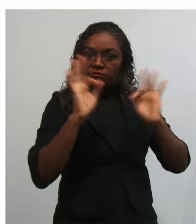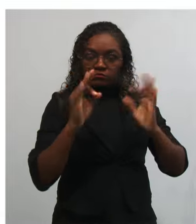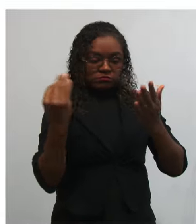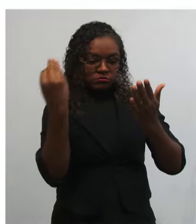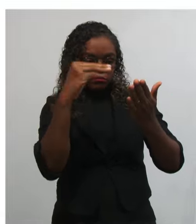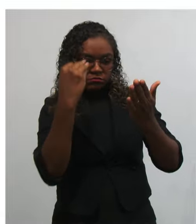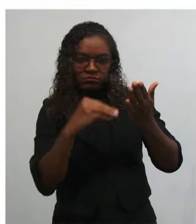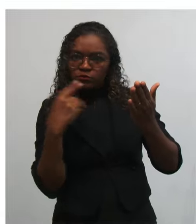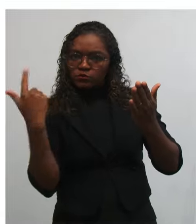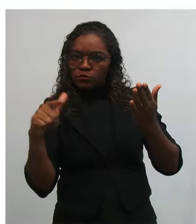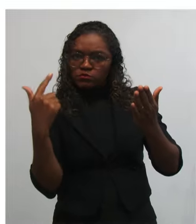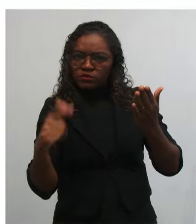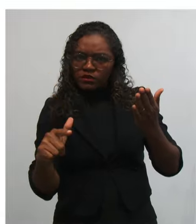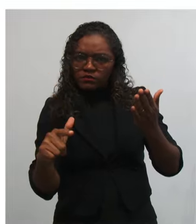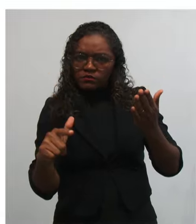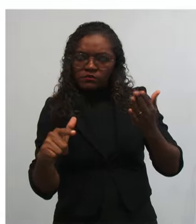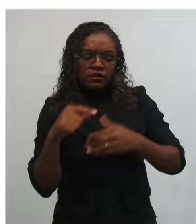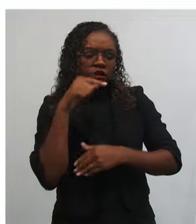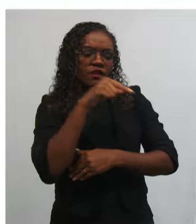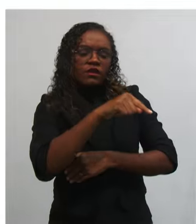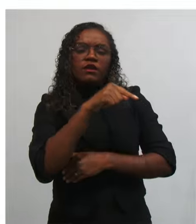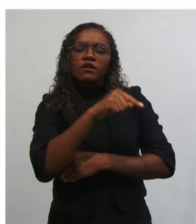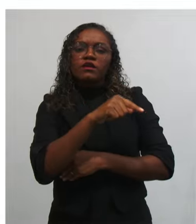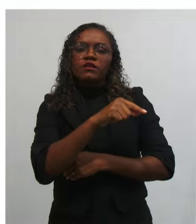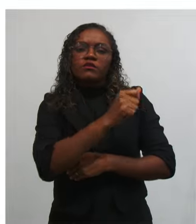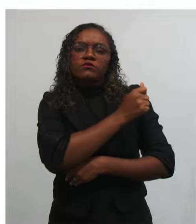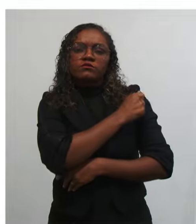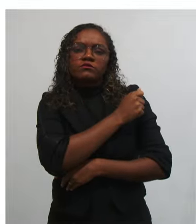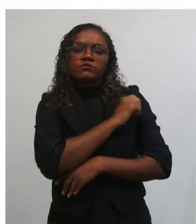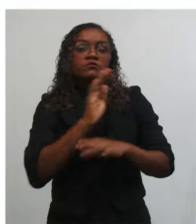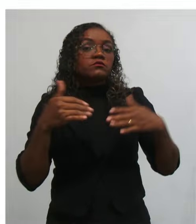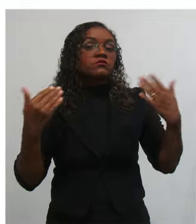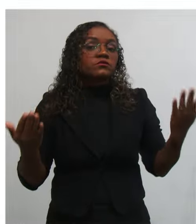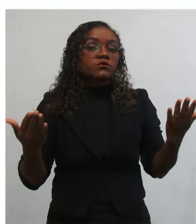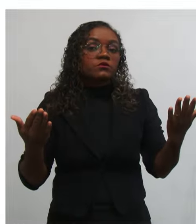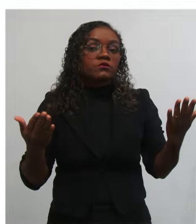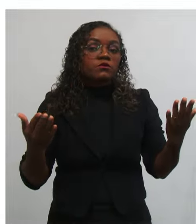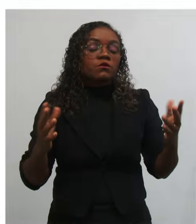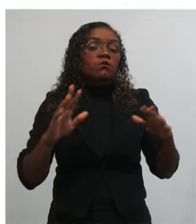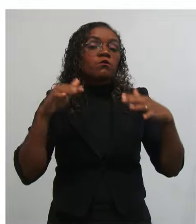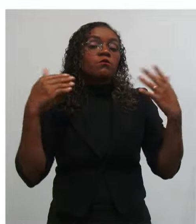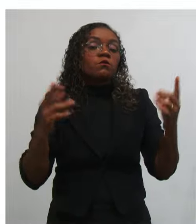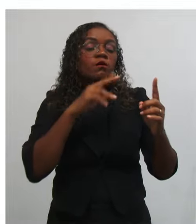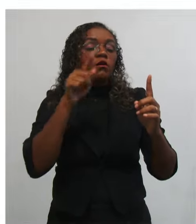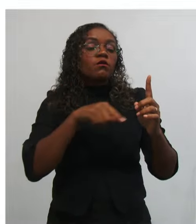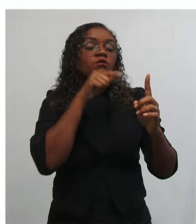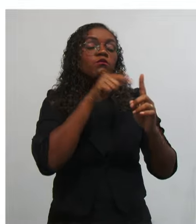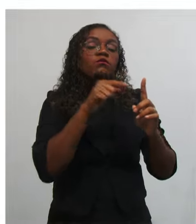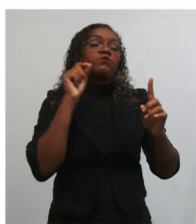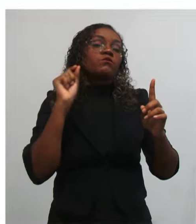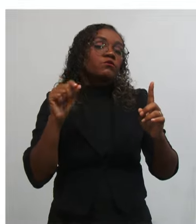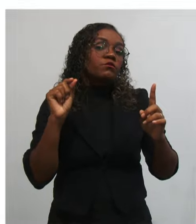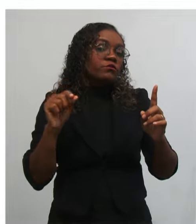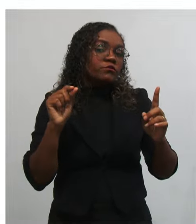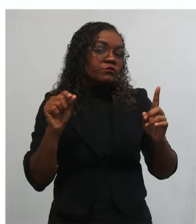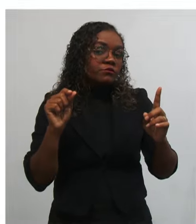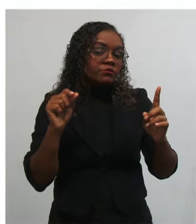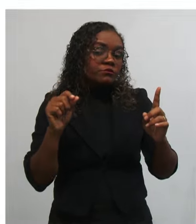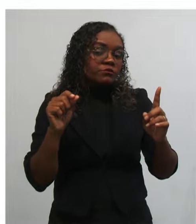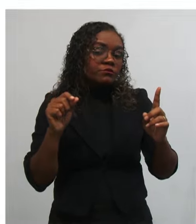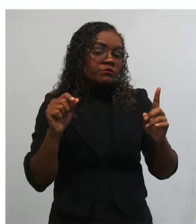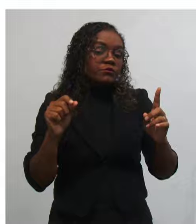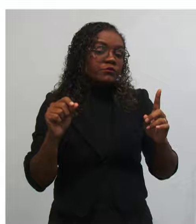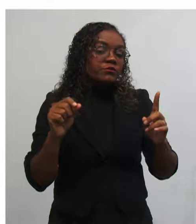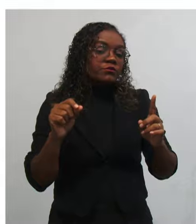observação do desempenho do estudante por qual razão lues nos nos faz pensar por Qual